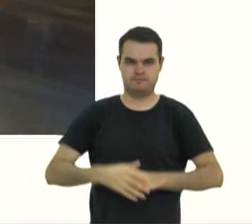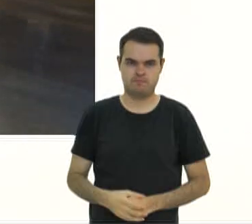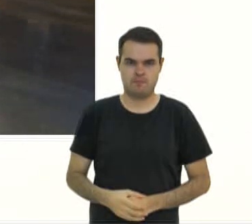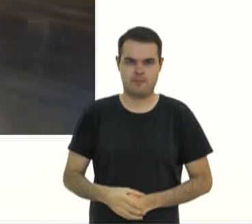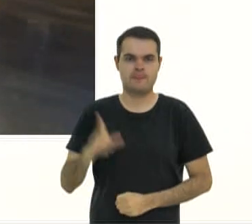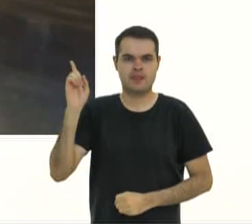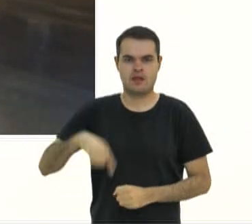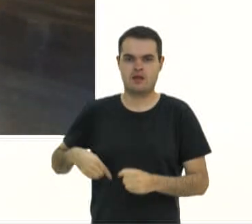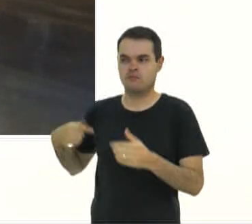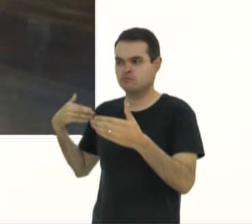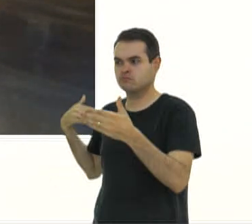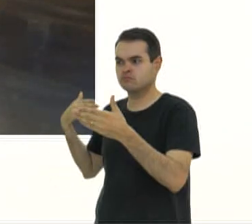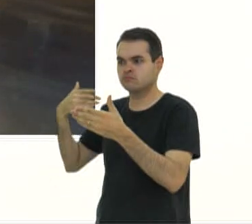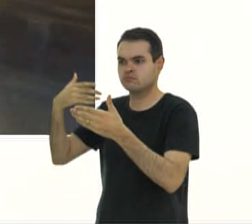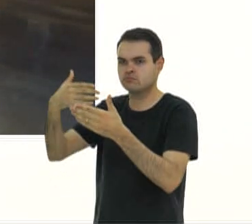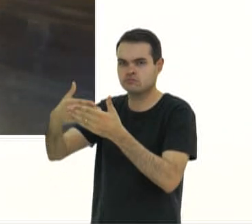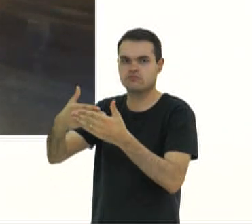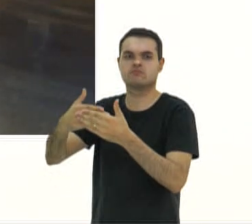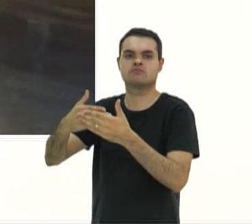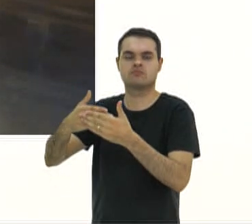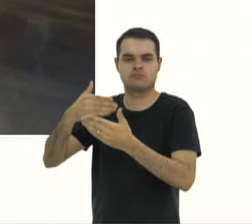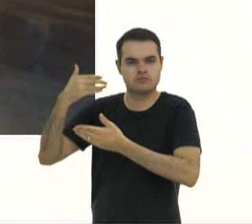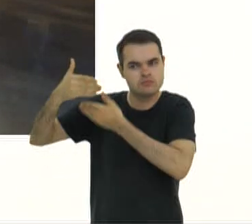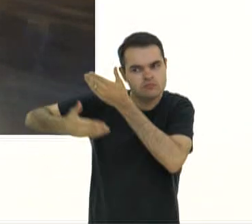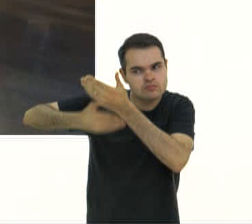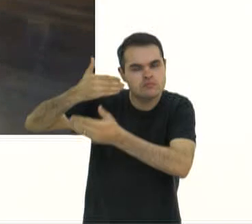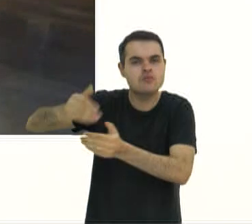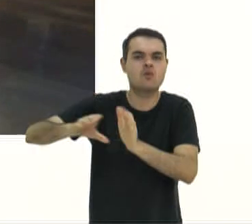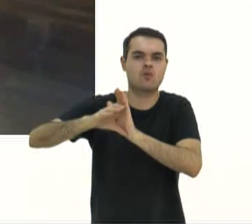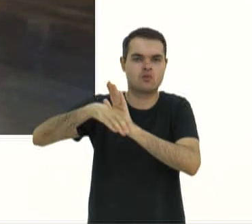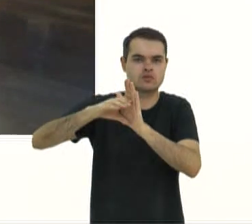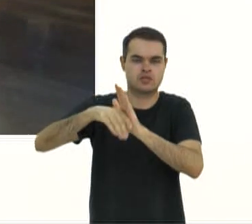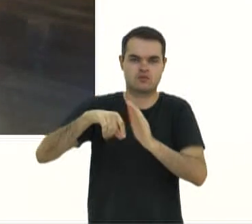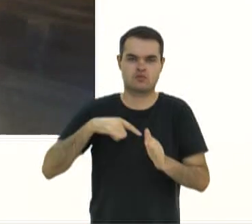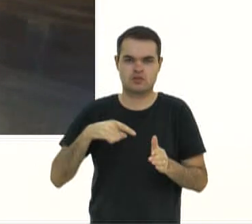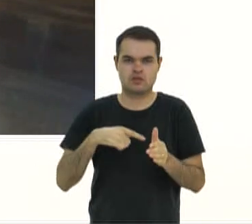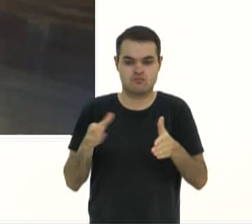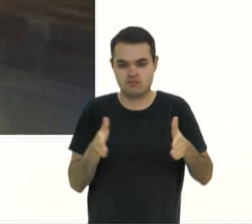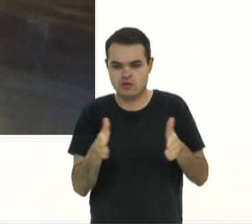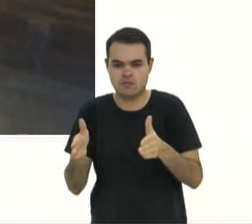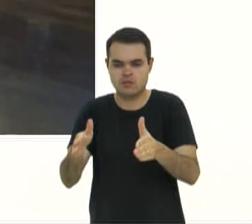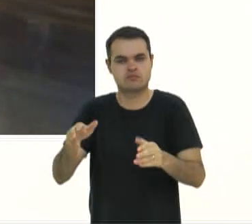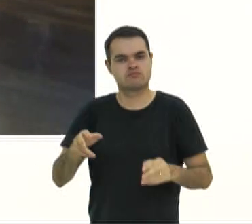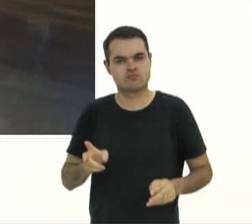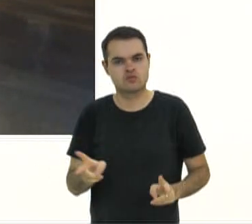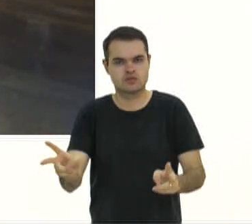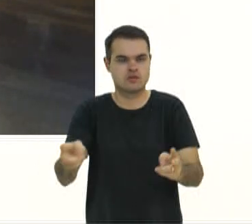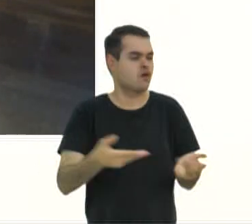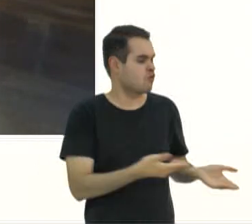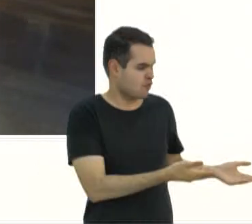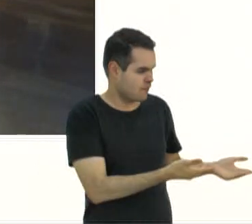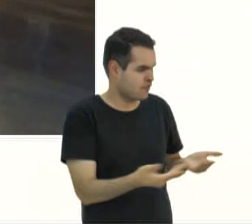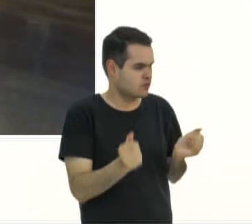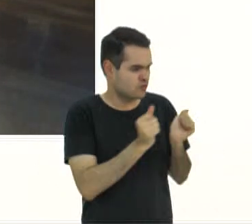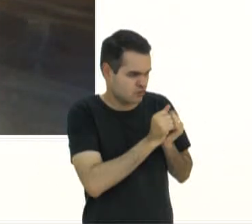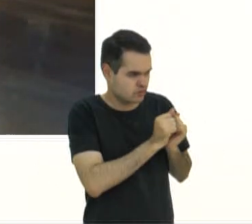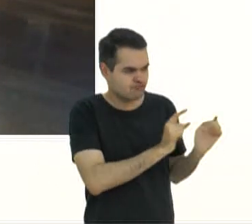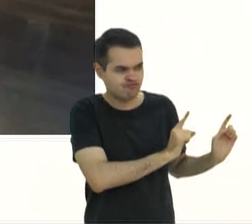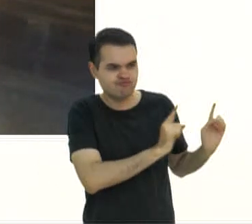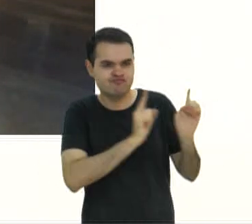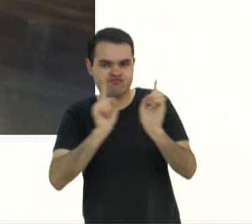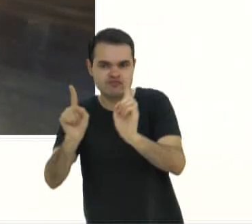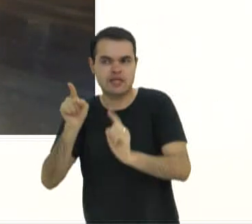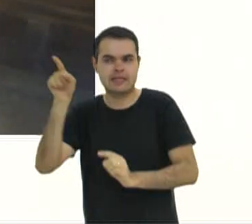evolução histórica do conceito. Nós temos aqui um caminho a seguir, né? E eu convido o professor a ir até o